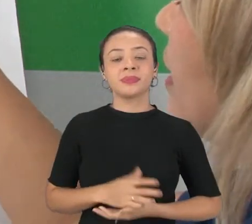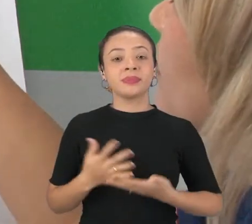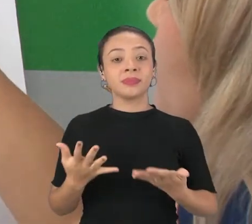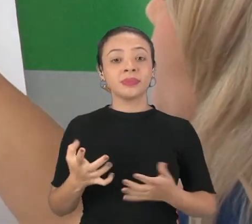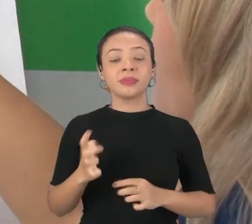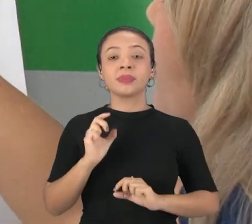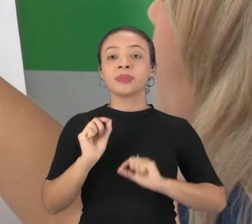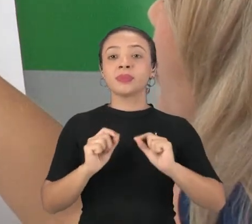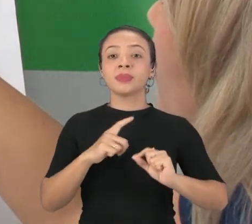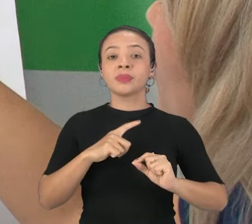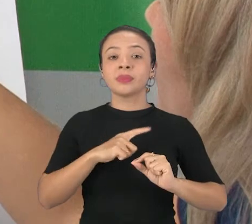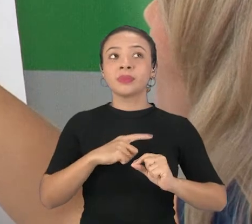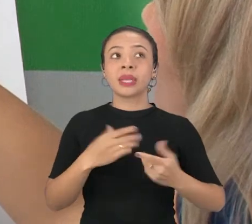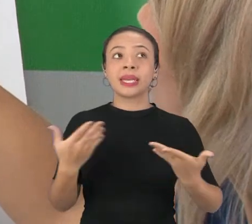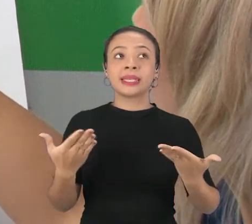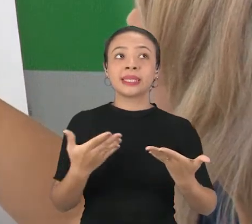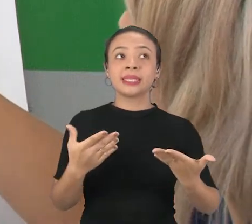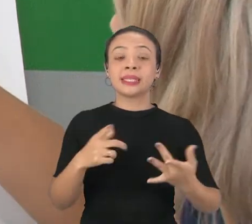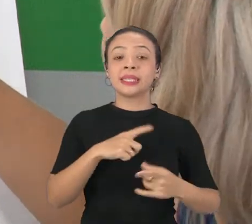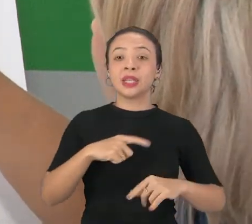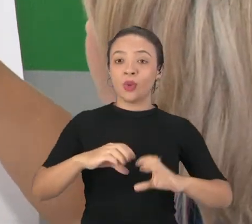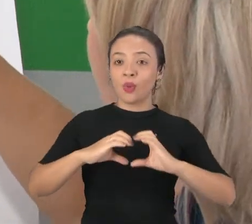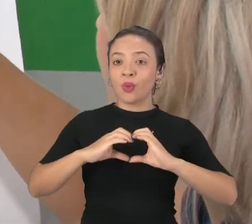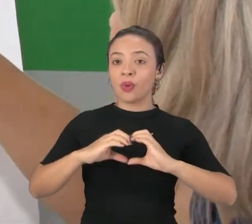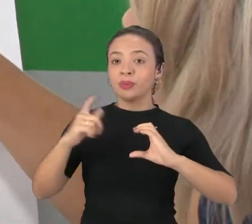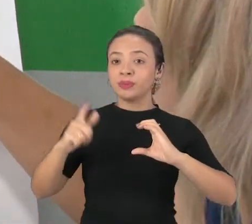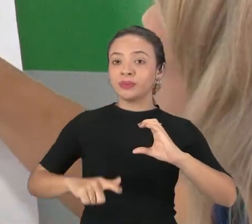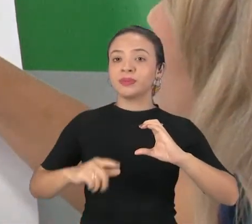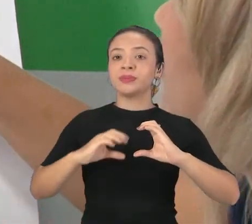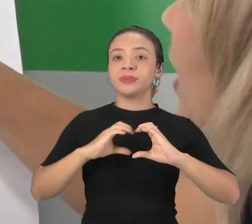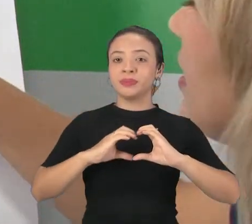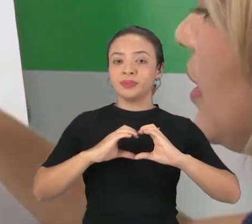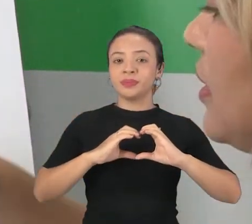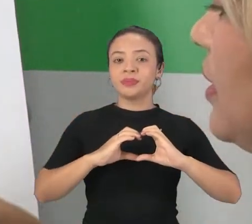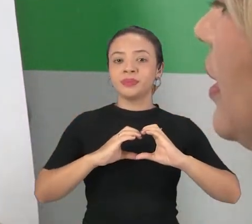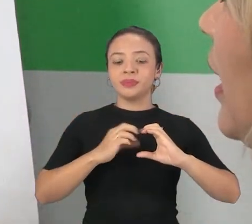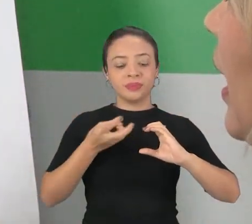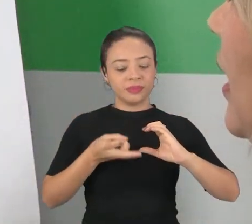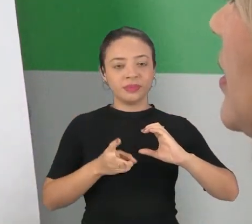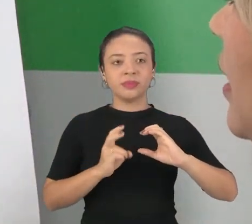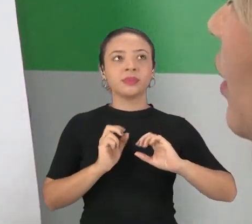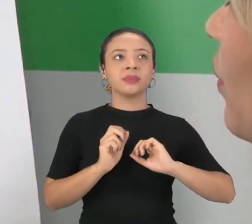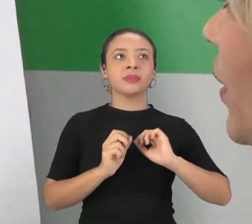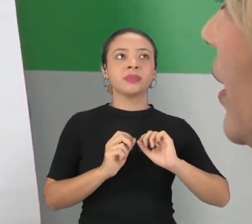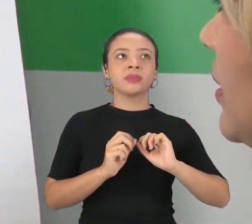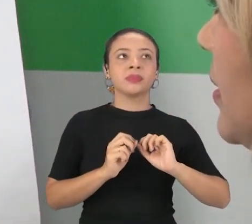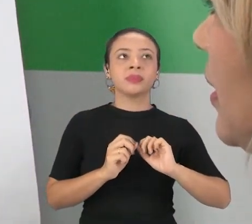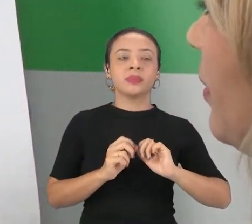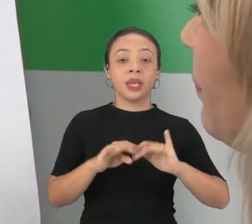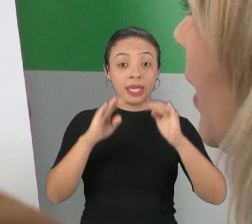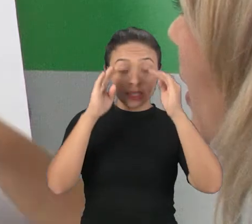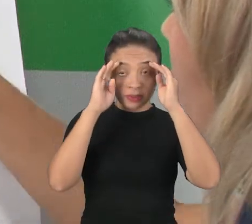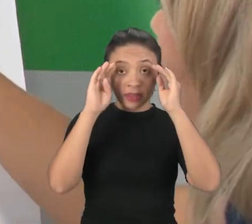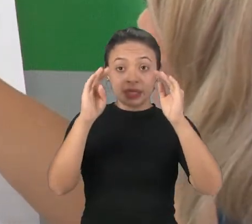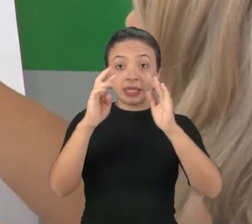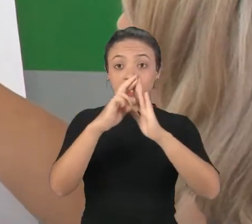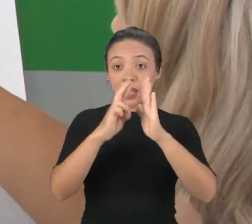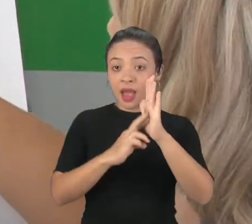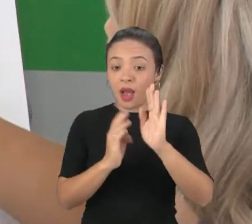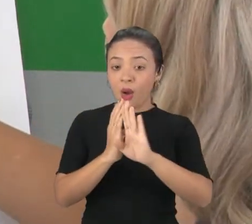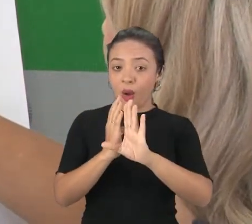vem o que mesmo ganhou coração isso mesmo ele vai seguir a sequência